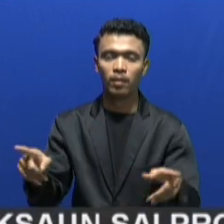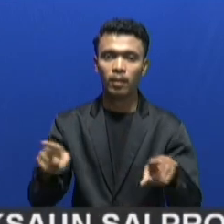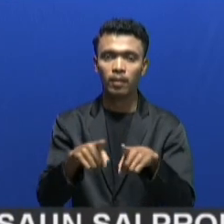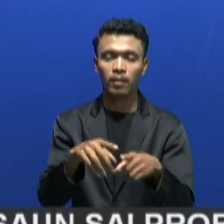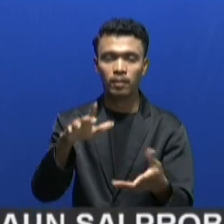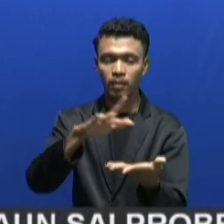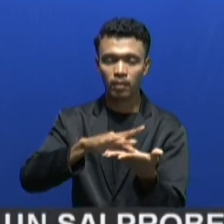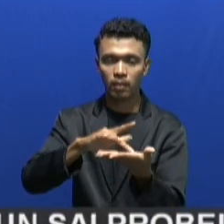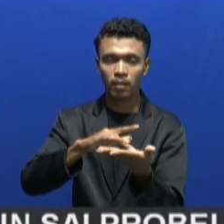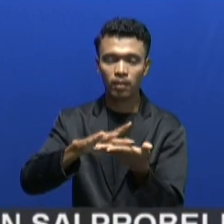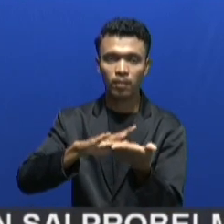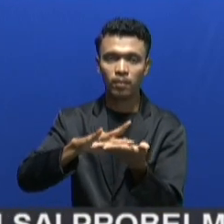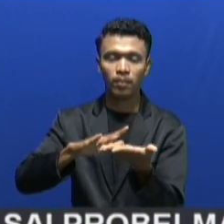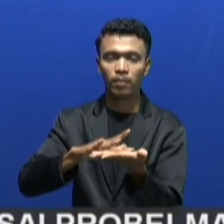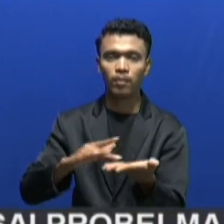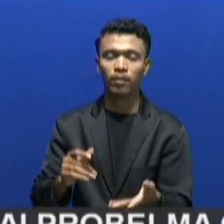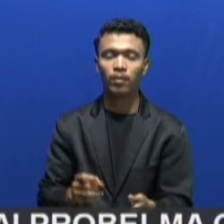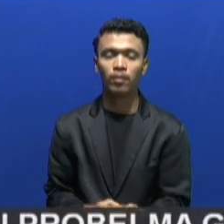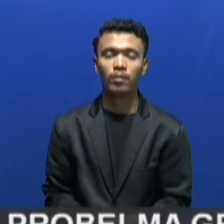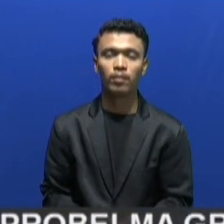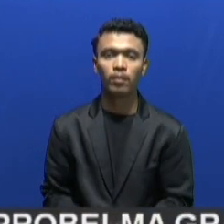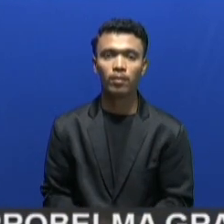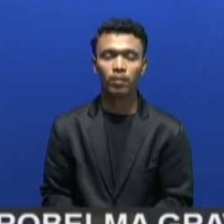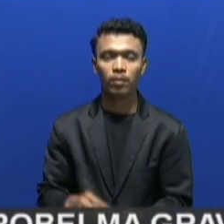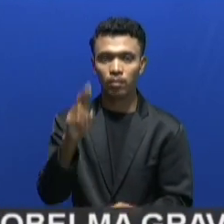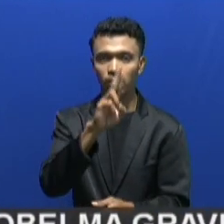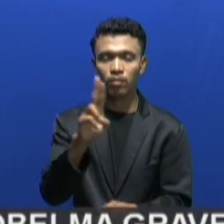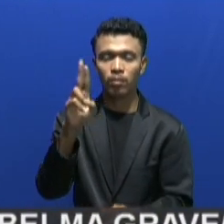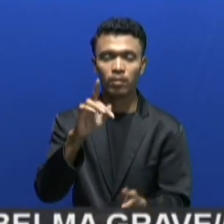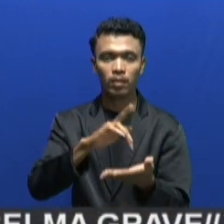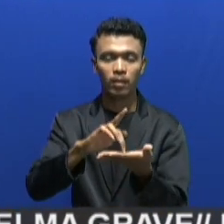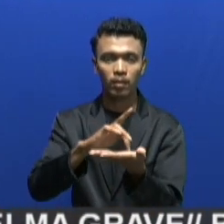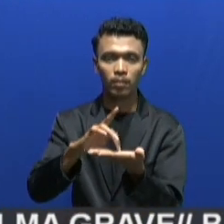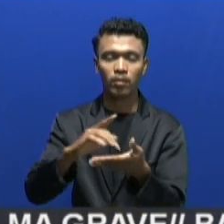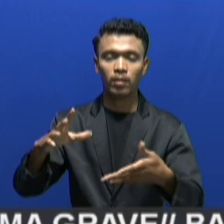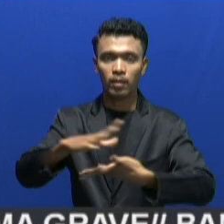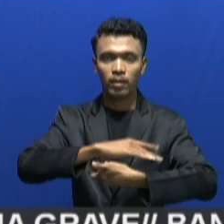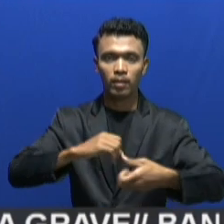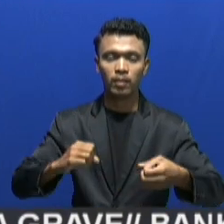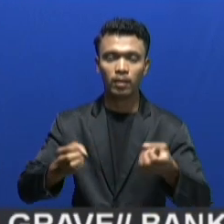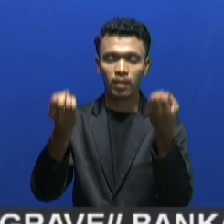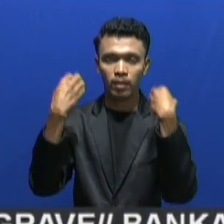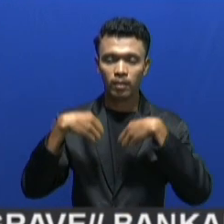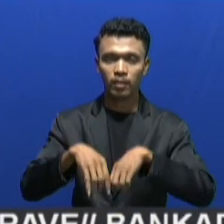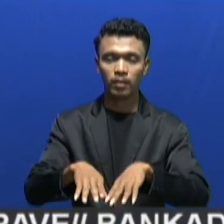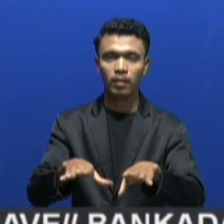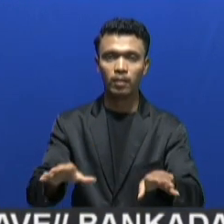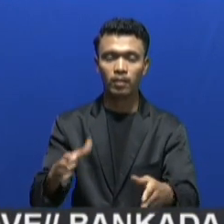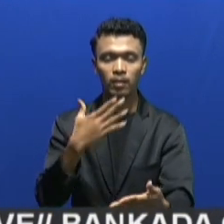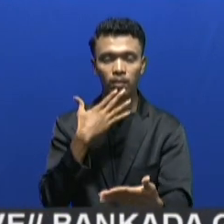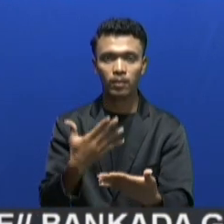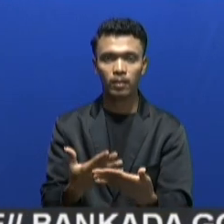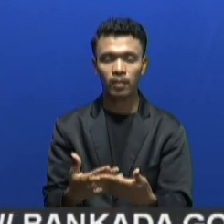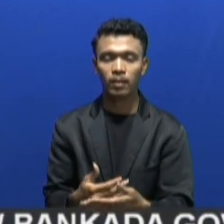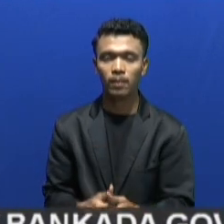veneno, usa âncor, usa bomba, né? Estraga e tem ecossistema ser né? Bem mais protegida,